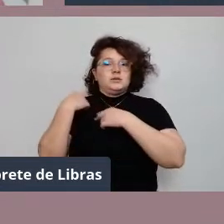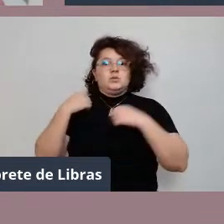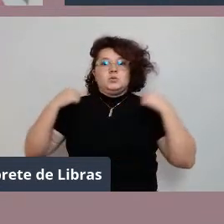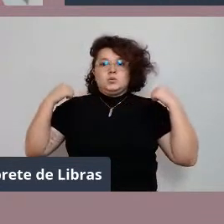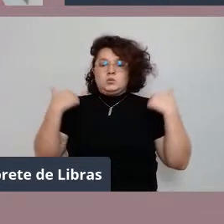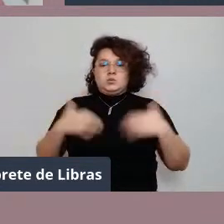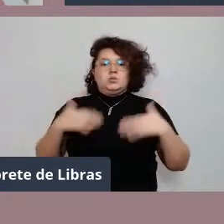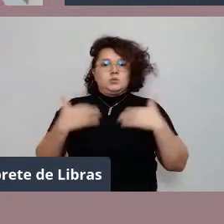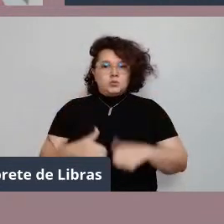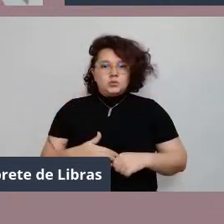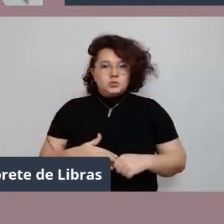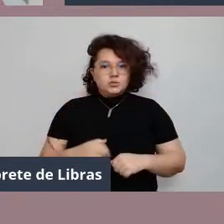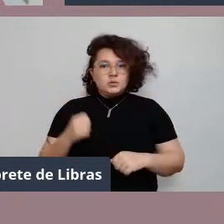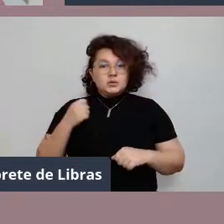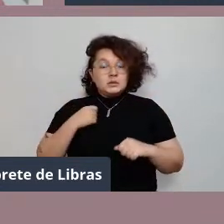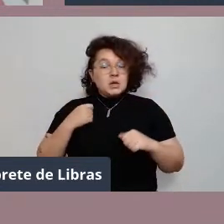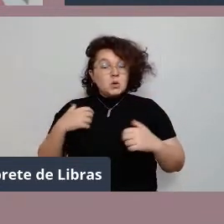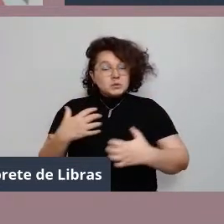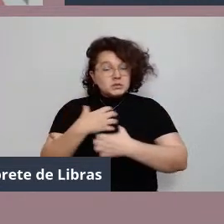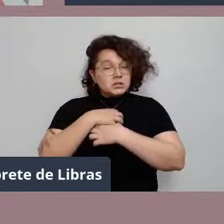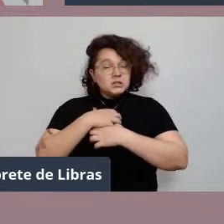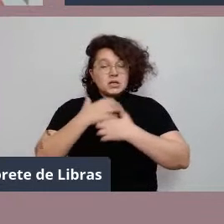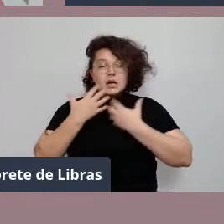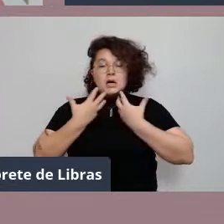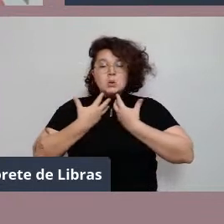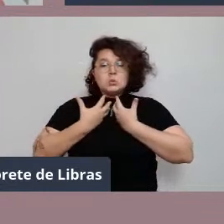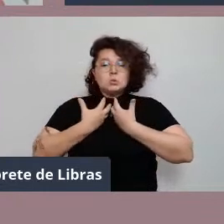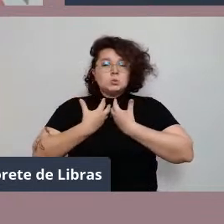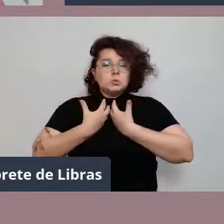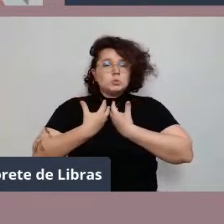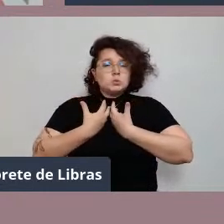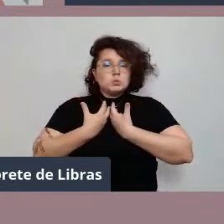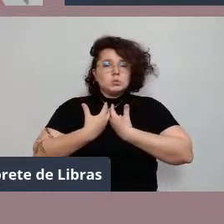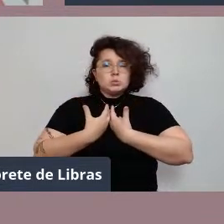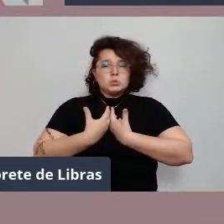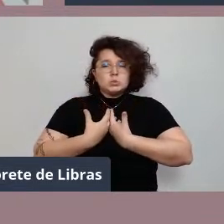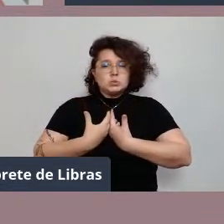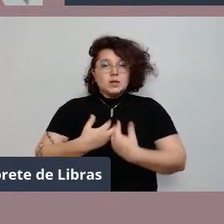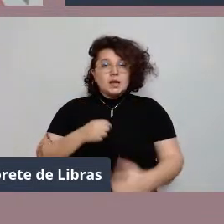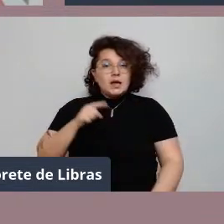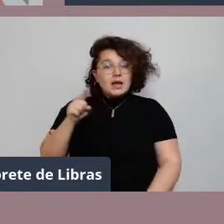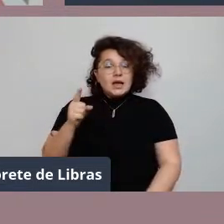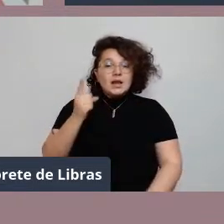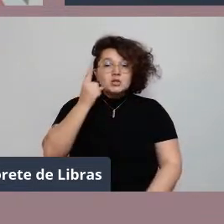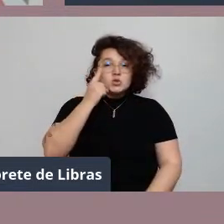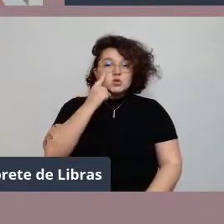e um clima de angústia tão grande, tão grande. Quando ela começou a chorar,